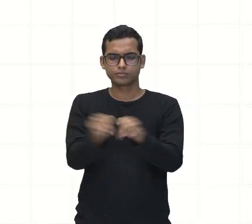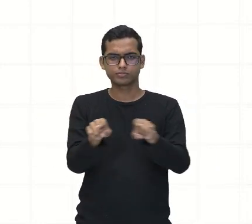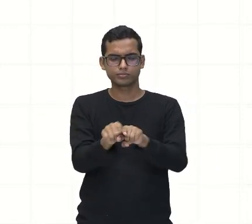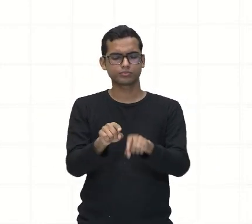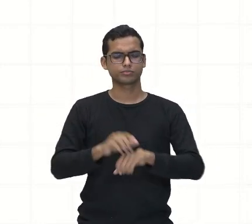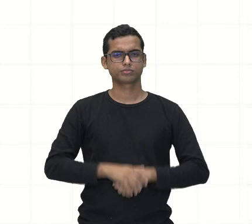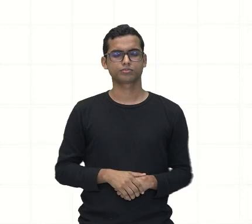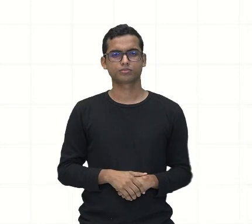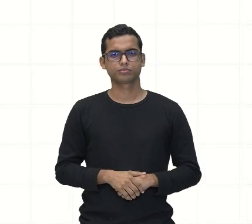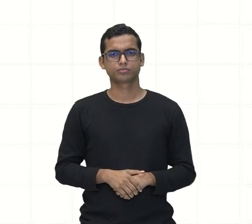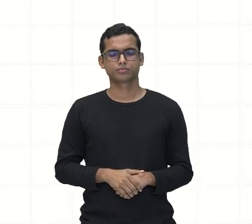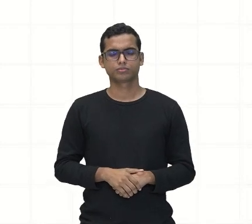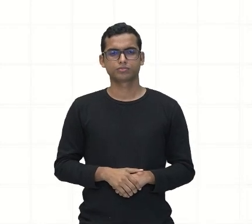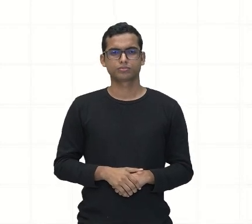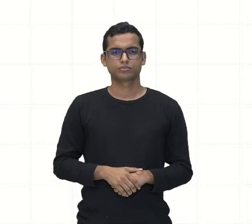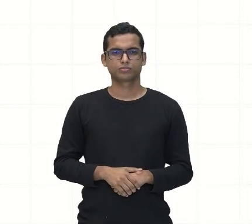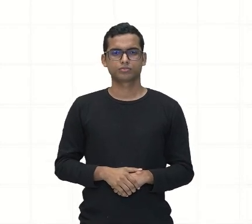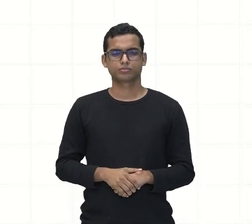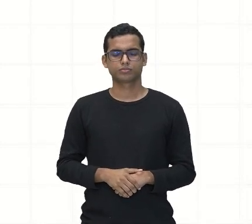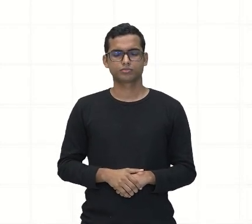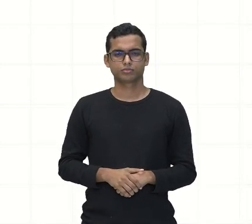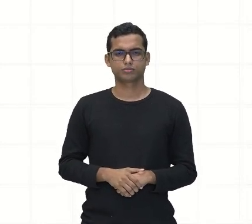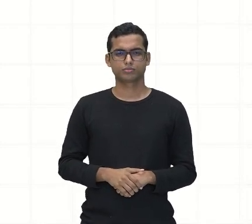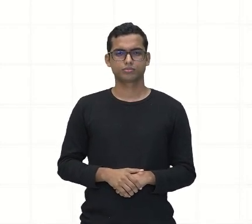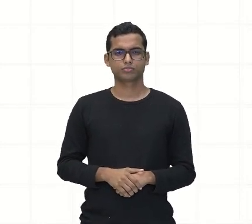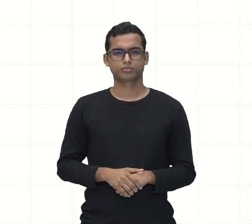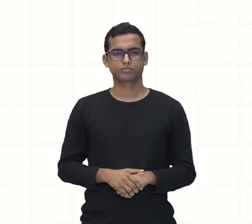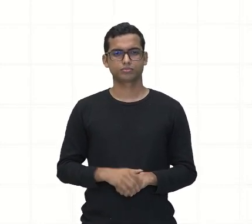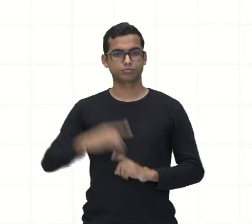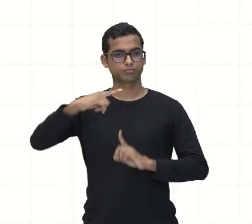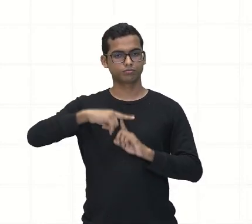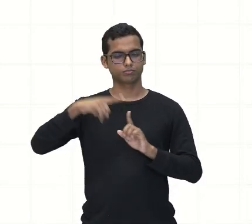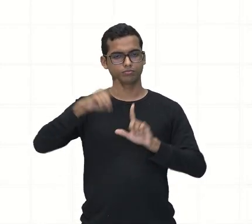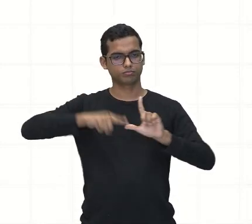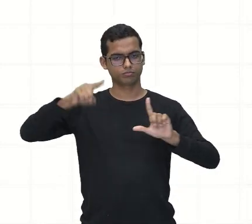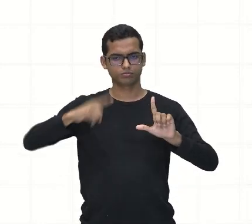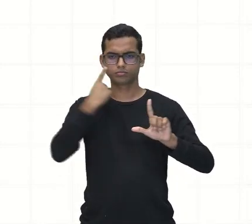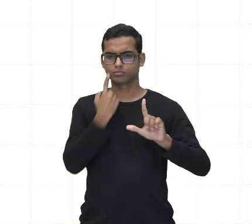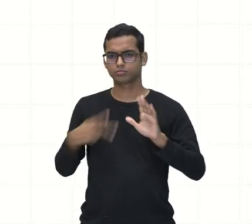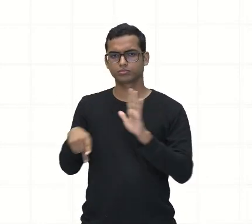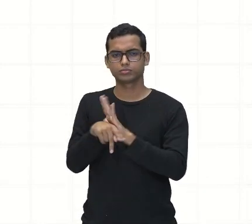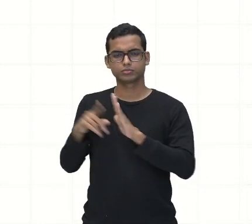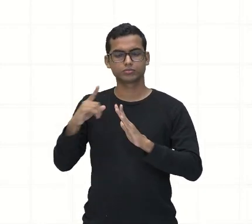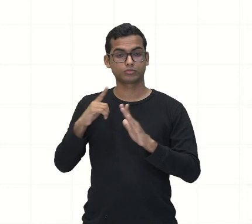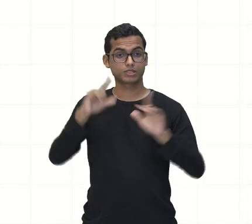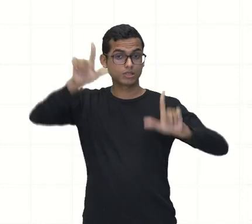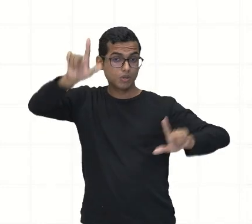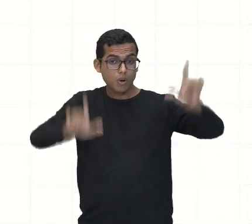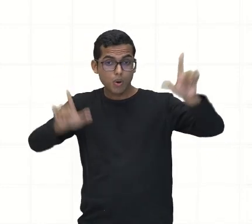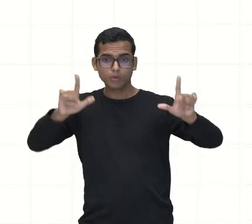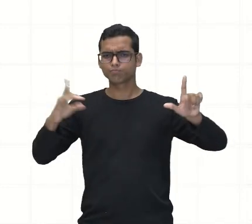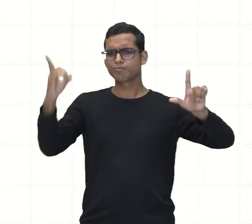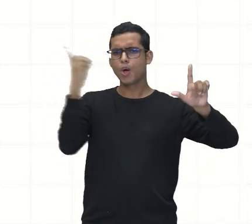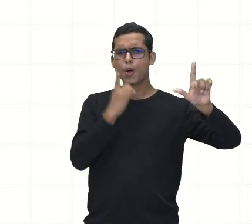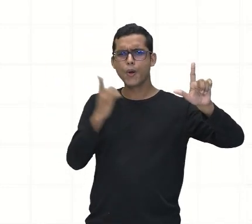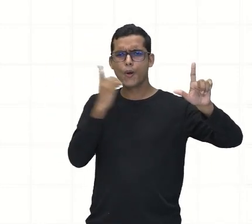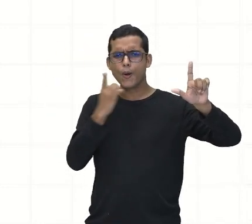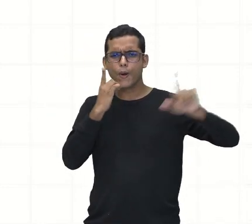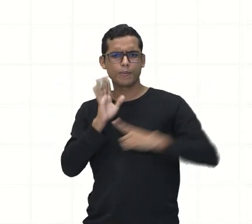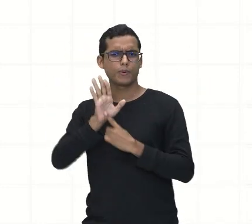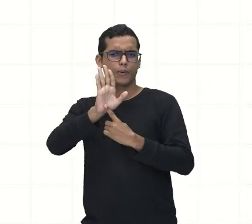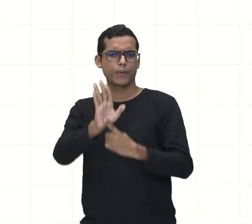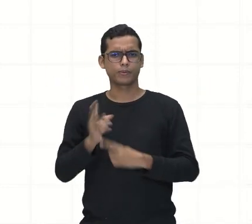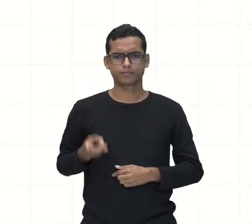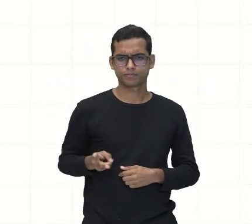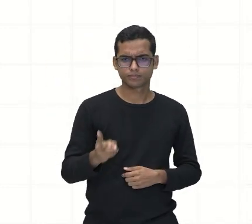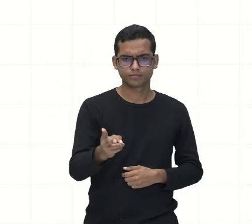Então, esse é um tipo de gráfico, né, que nos nossos telejornais aparece quase todo dia quando a gente está